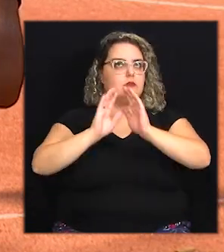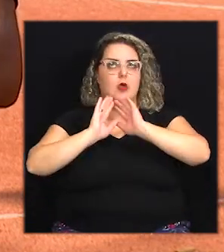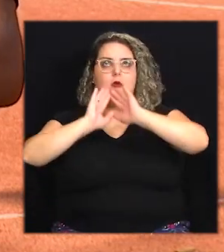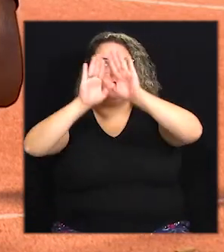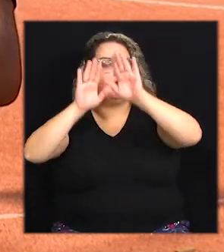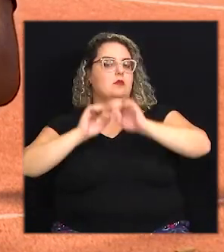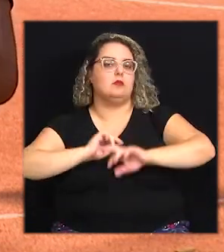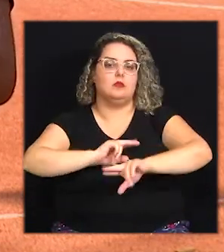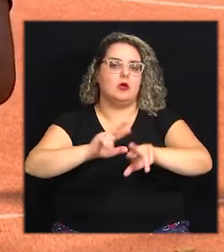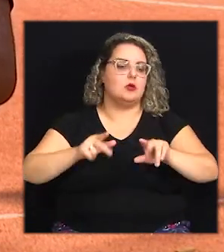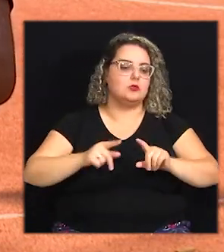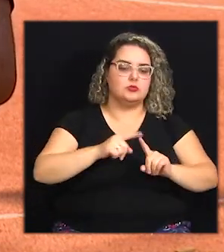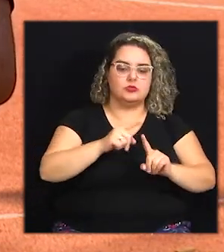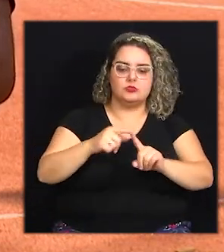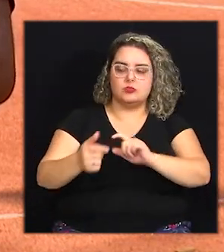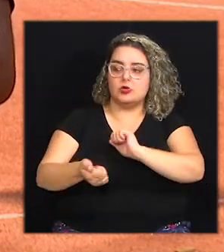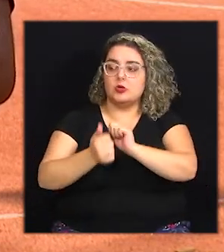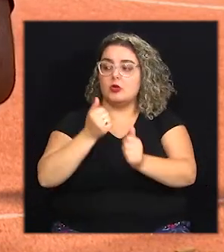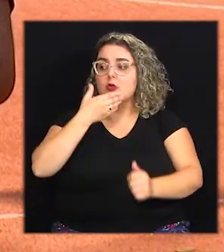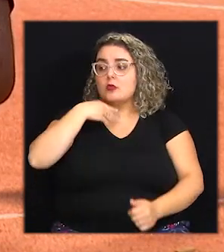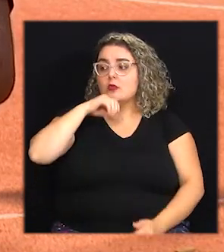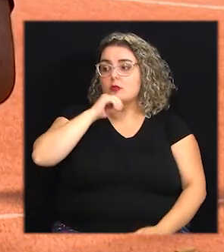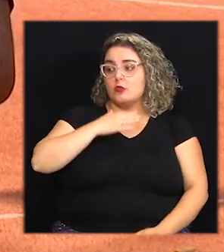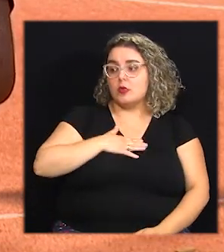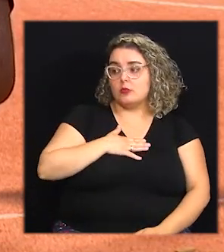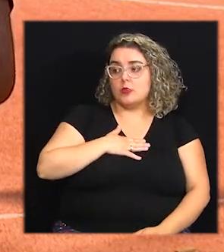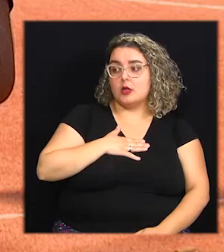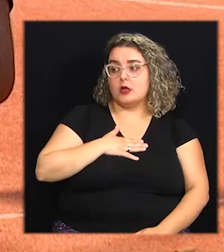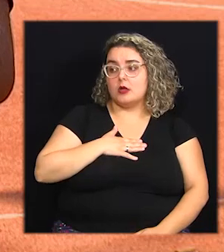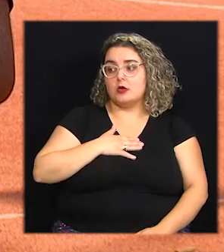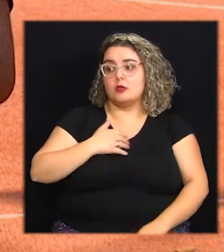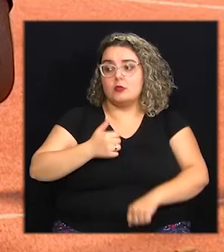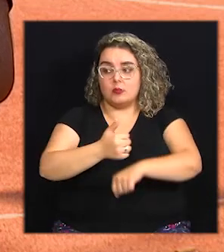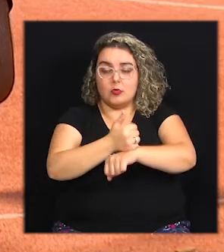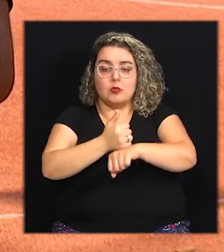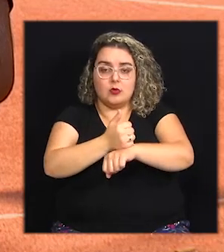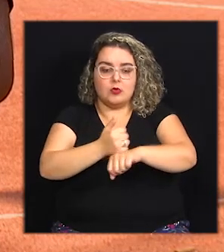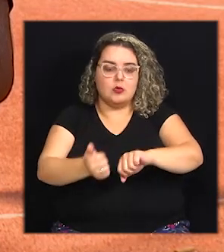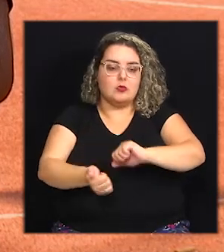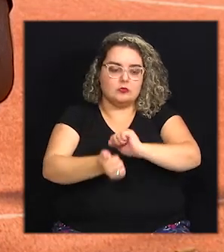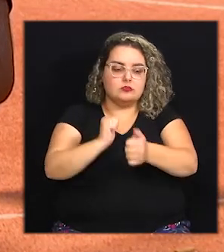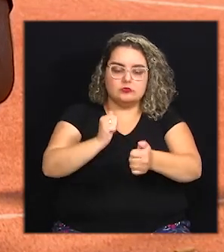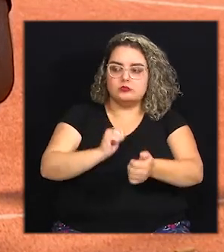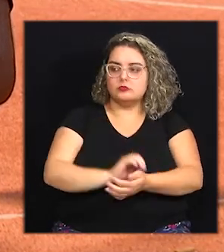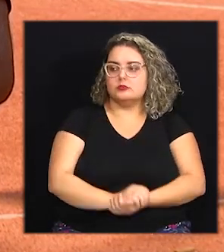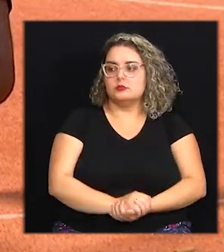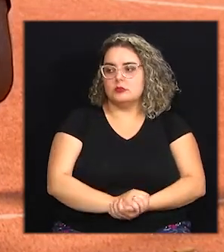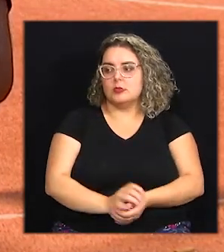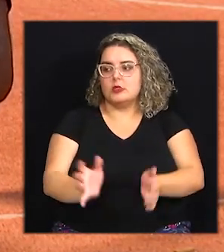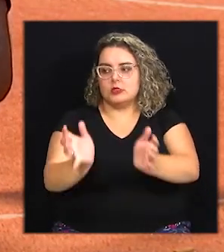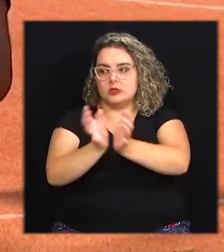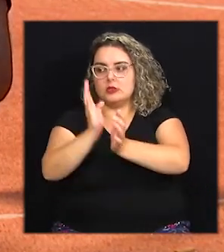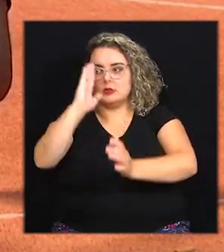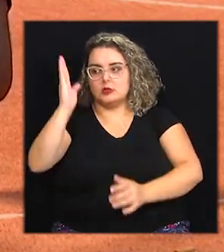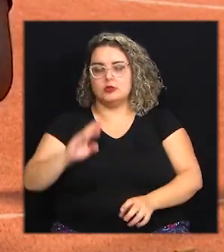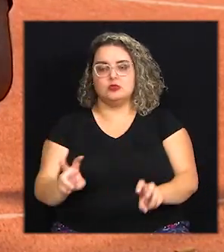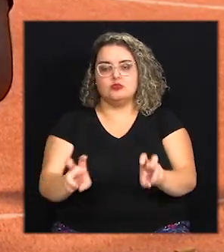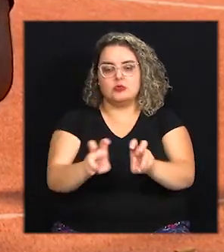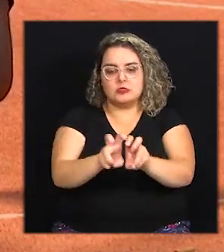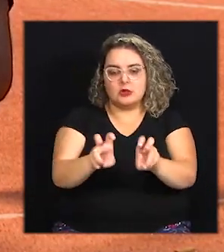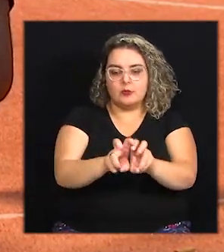vôlei, fez vários tipos de esporte. E meu pai, ele jogou profissionalmente futebol, inclusive jogou na seleção brasileira de futsal.